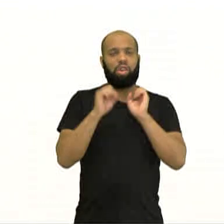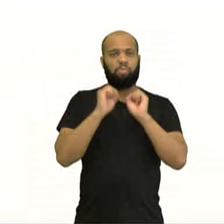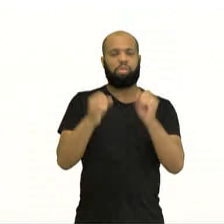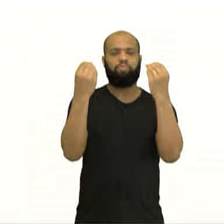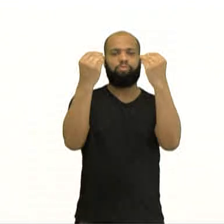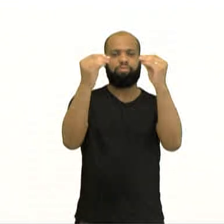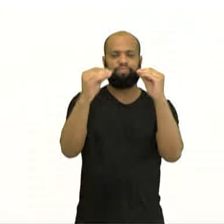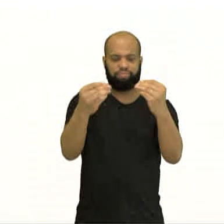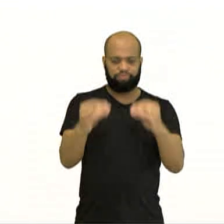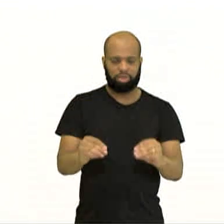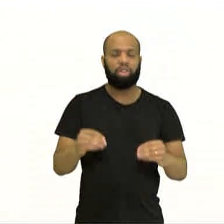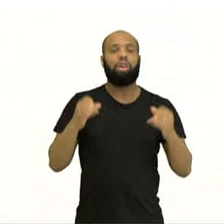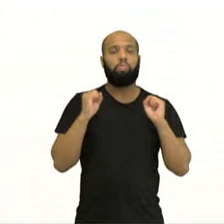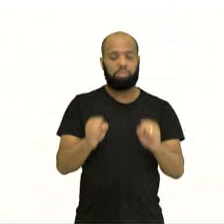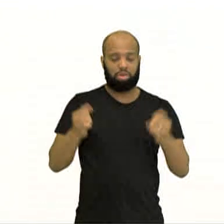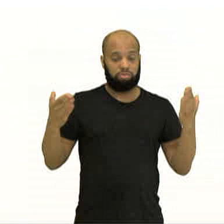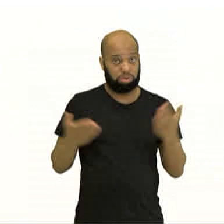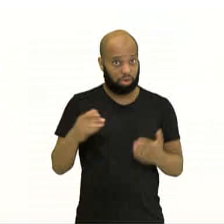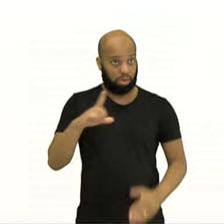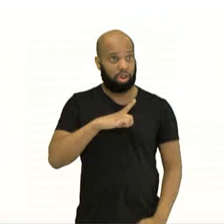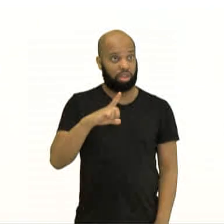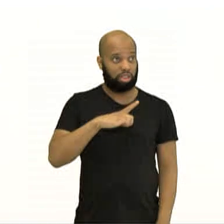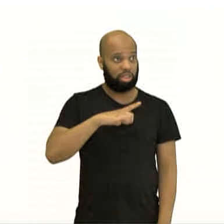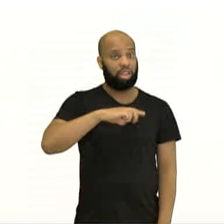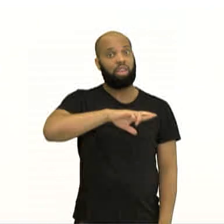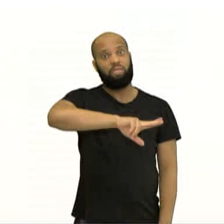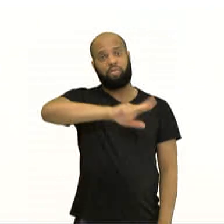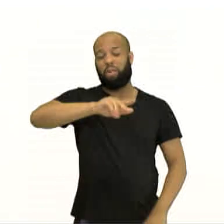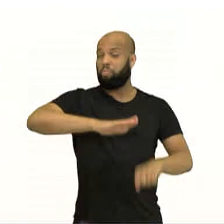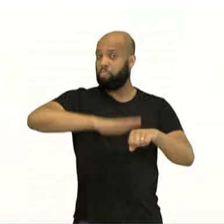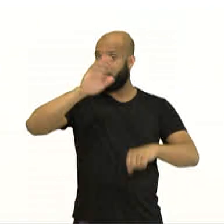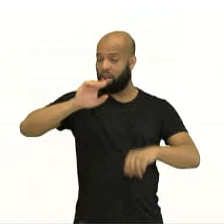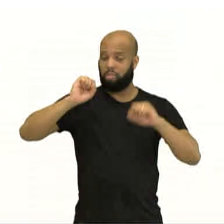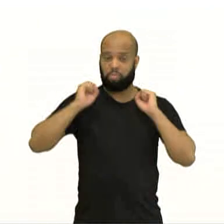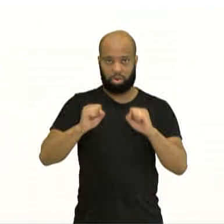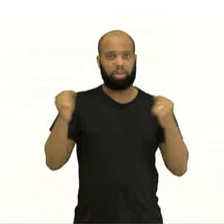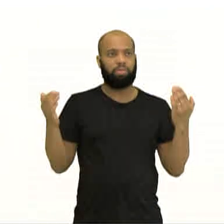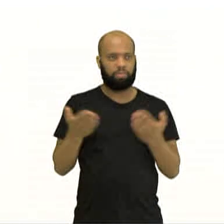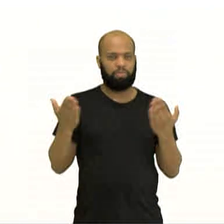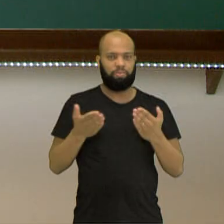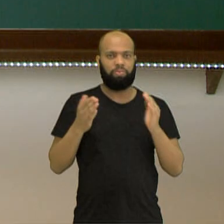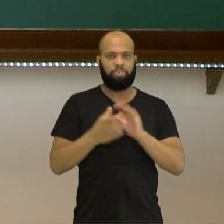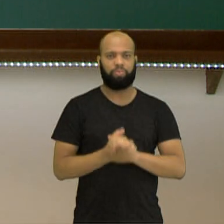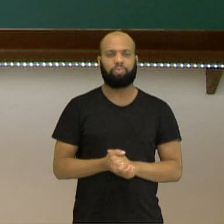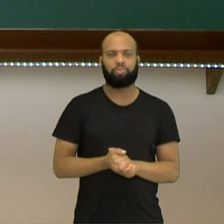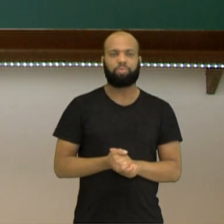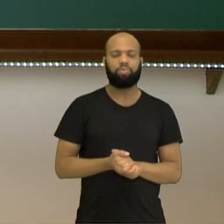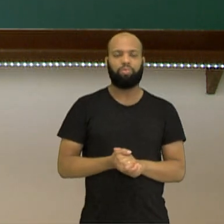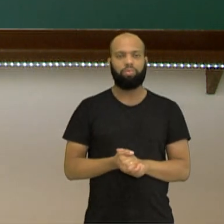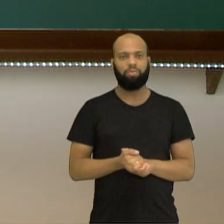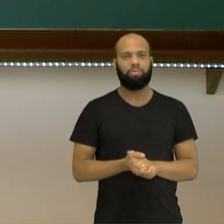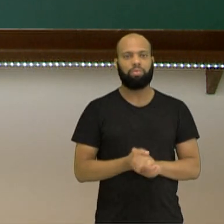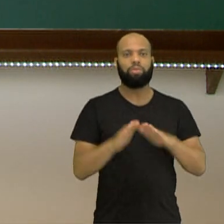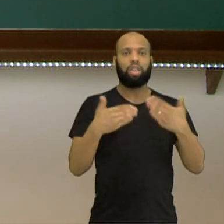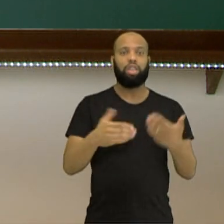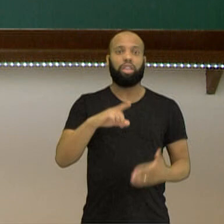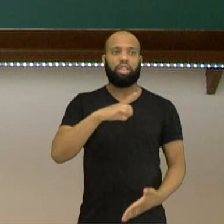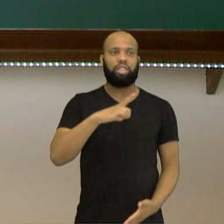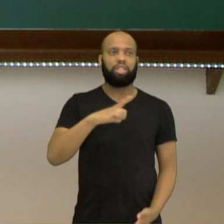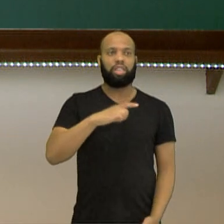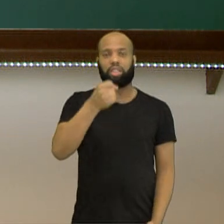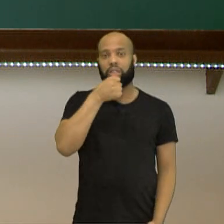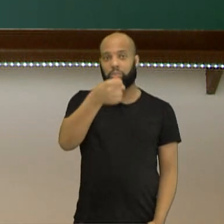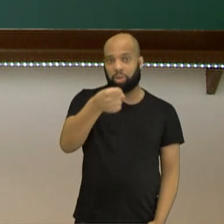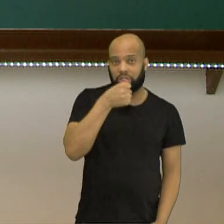então pode ser que agora tenha muito e muito mais. Vejam só, a reportagem da